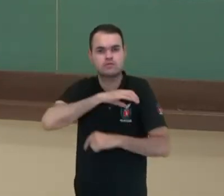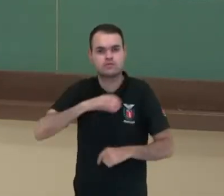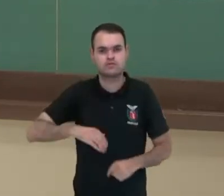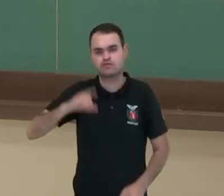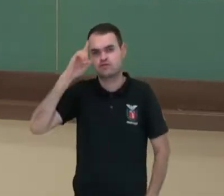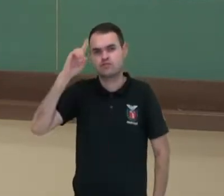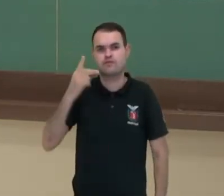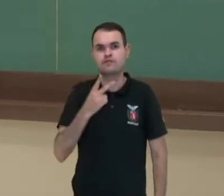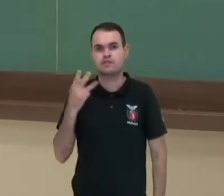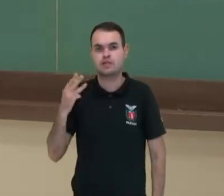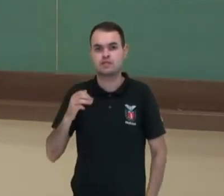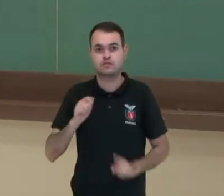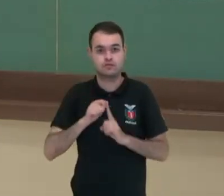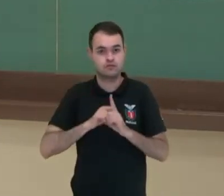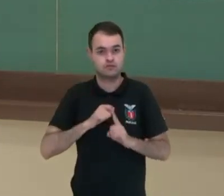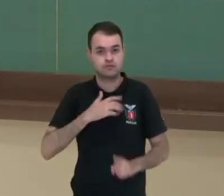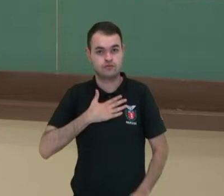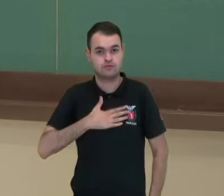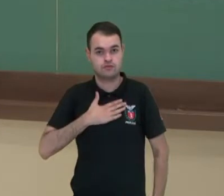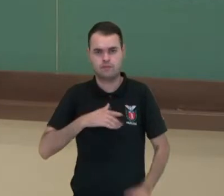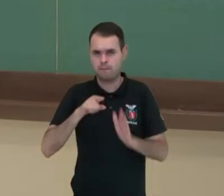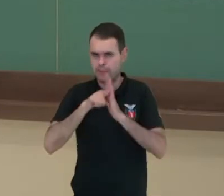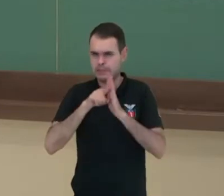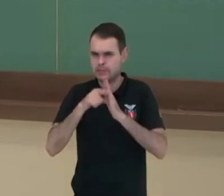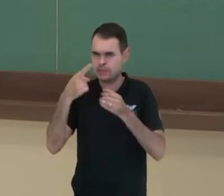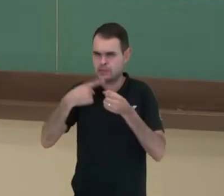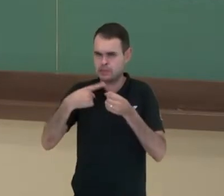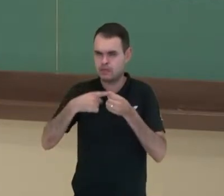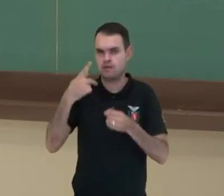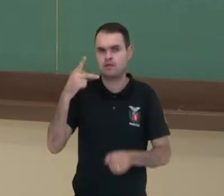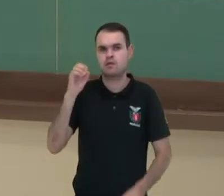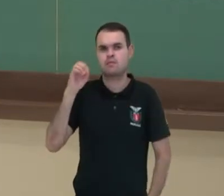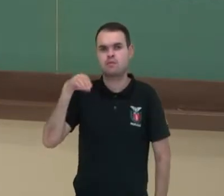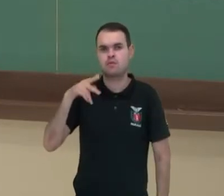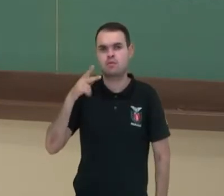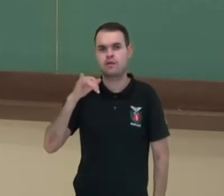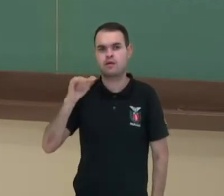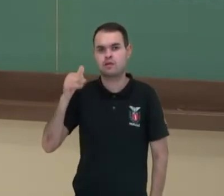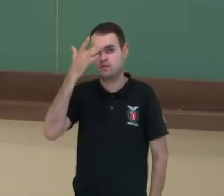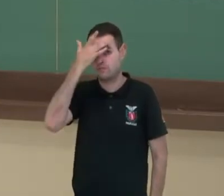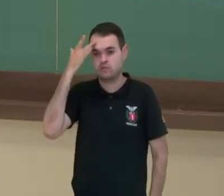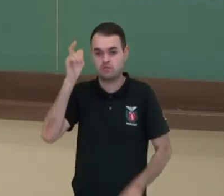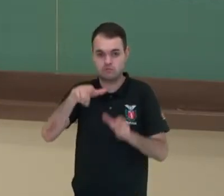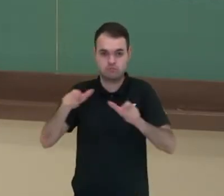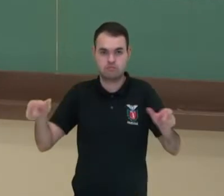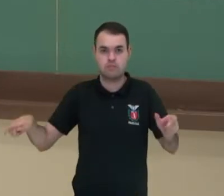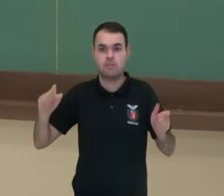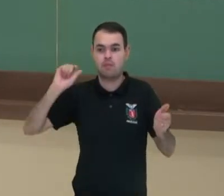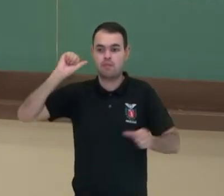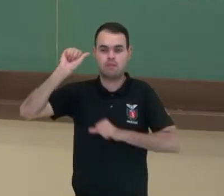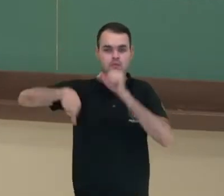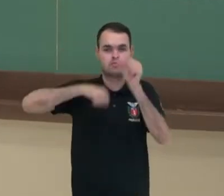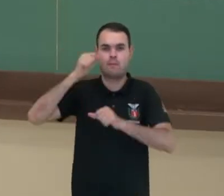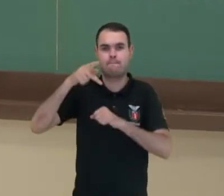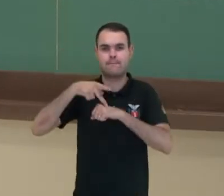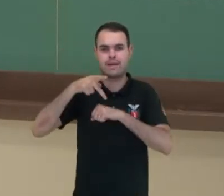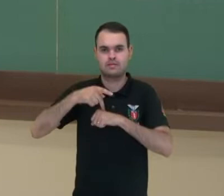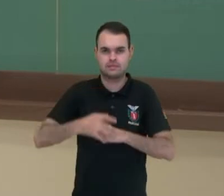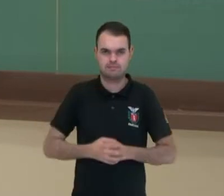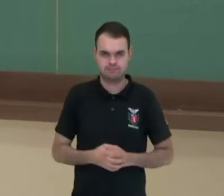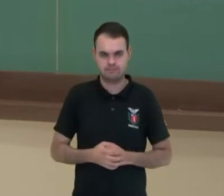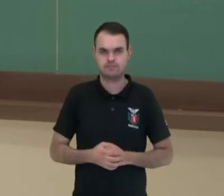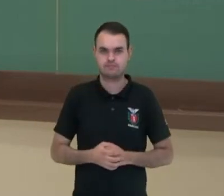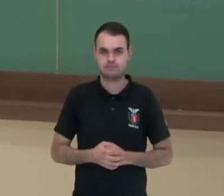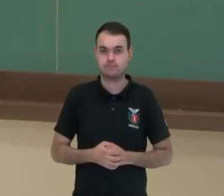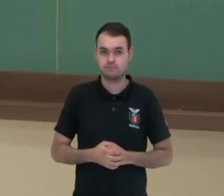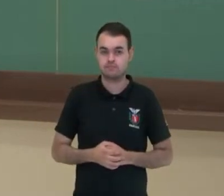agosto. Pois é, pesquisa aí, Pompeia e as pessoas que foram petrificadas. É bem legal a história. Bom lá, agora